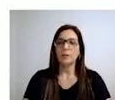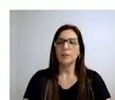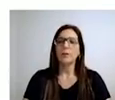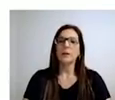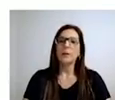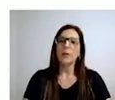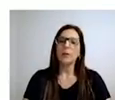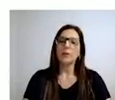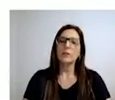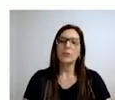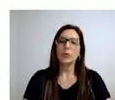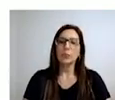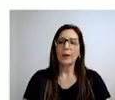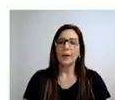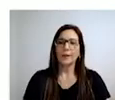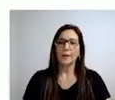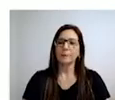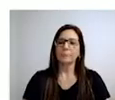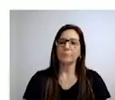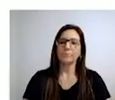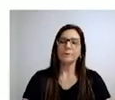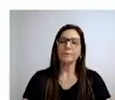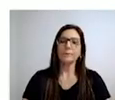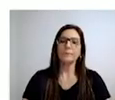haploides, também conhecidos como N.